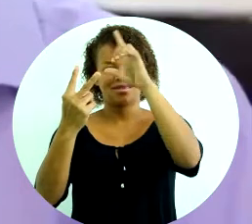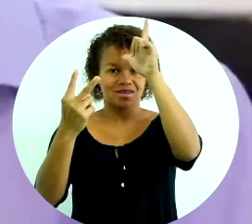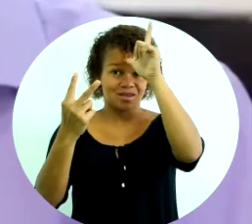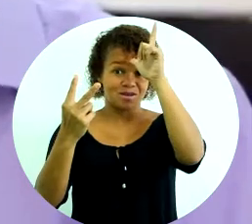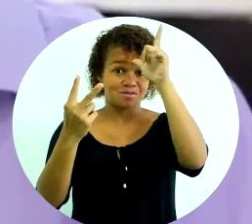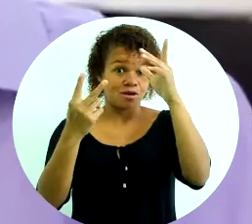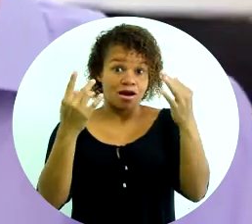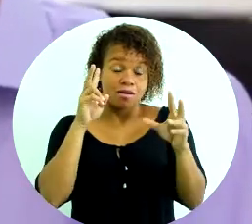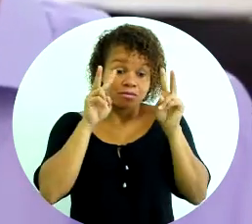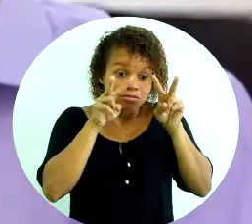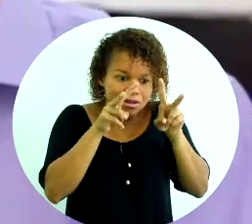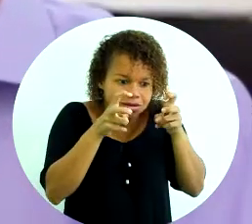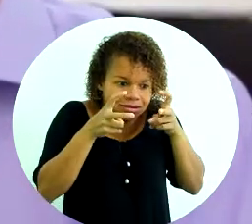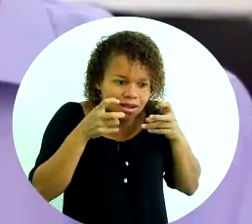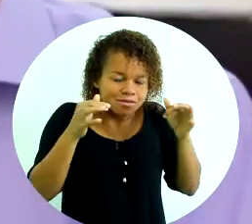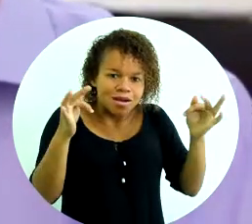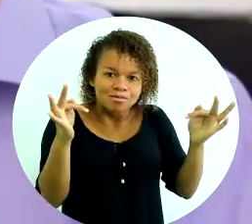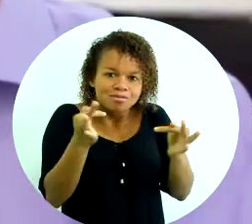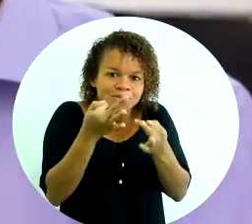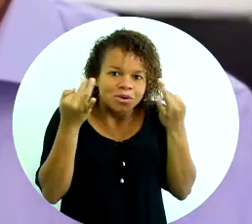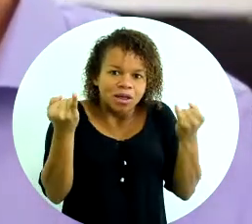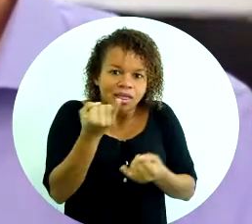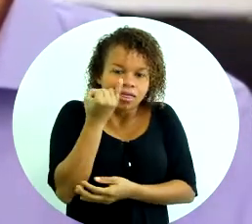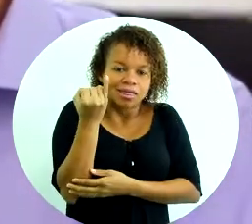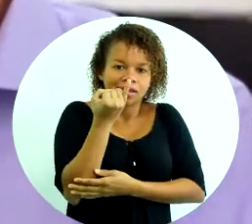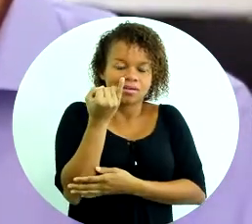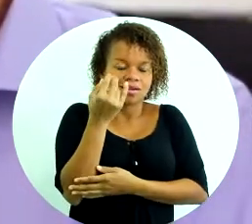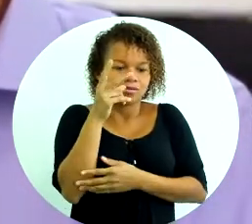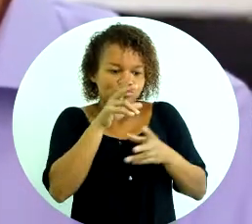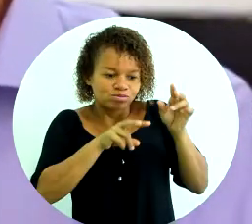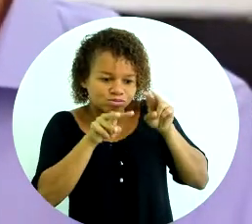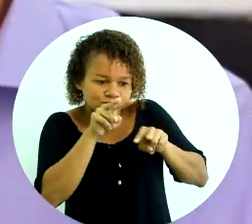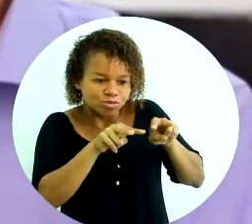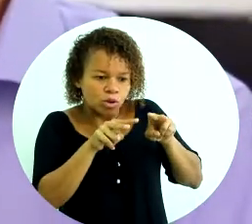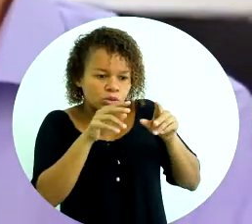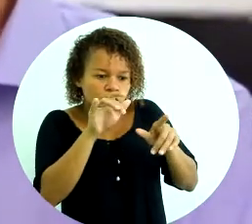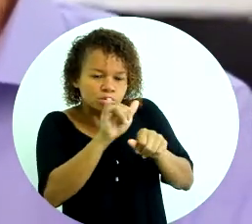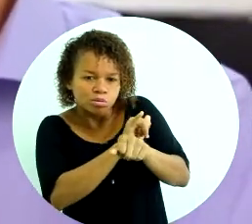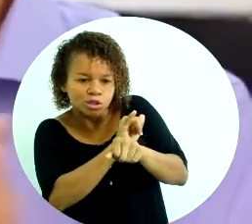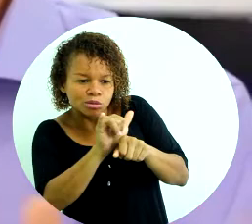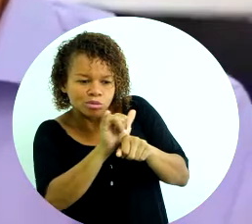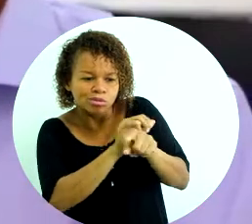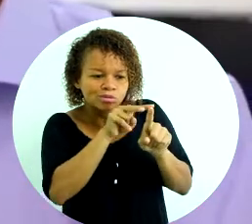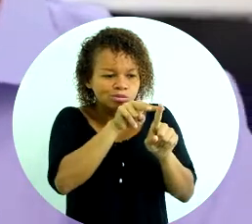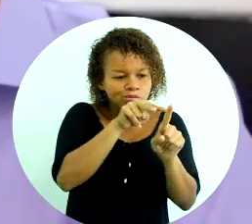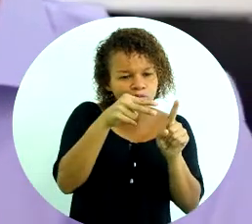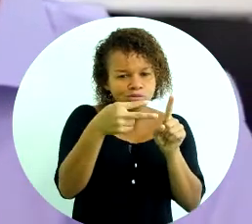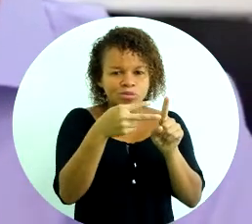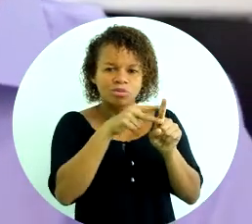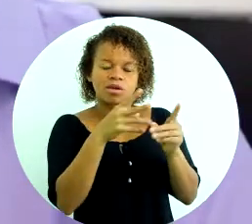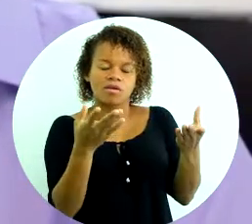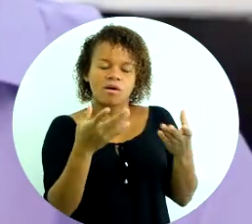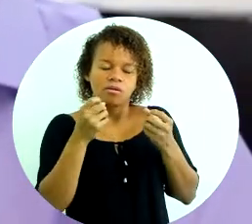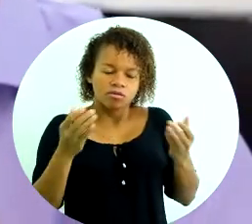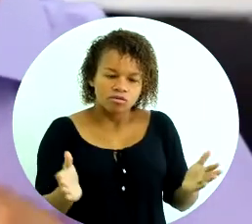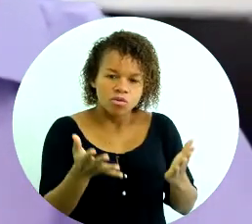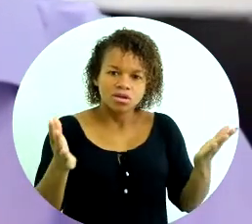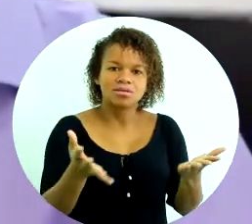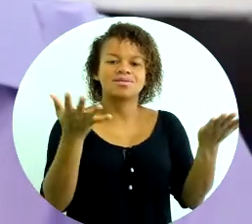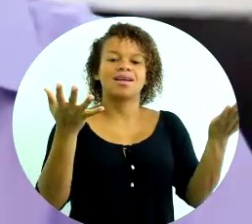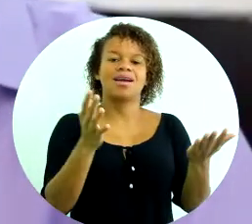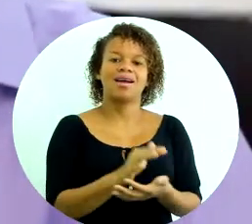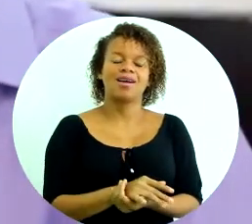autores percebem essa necessidade de intervenção e de ação em duas perspectivas diferentes e que